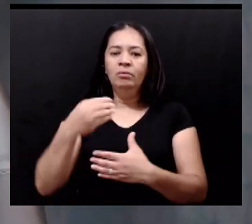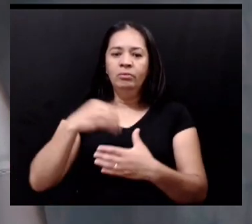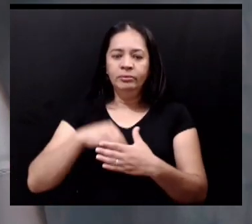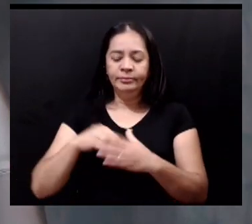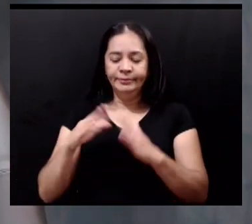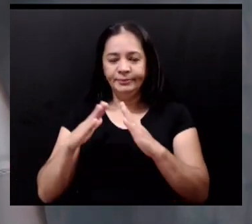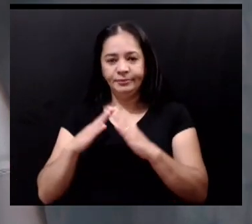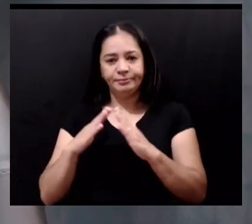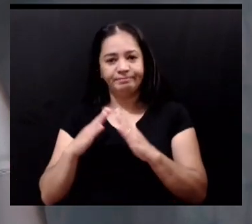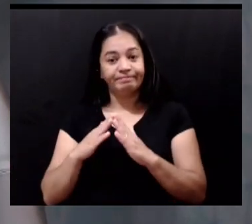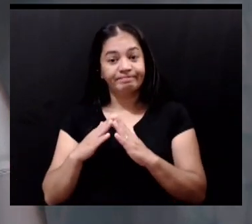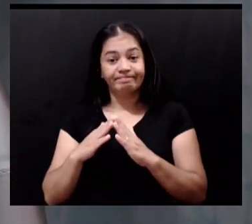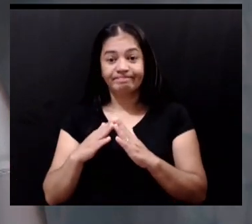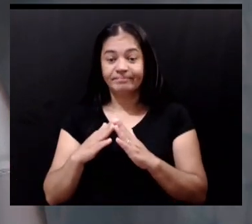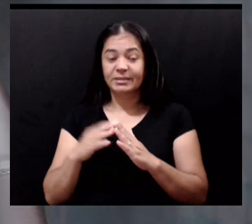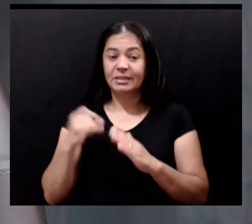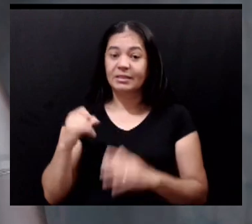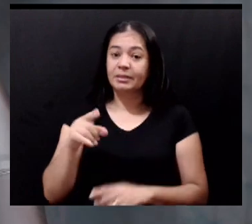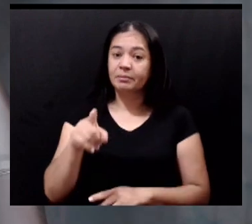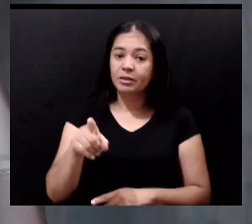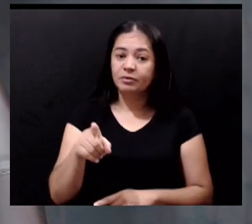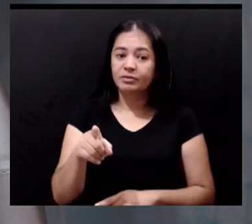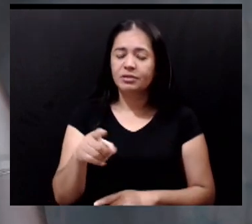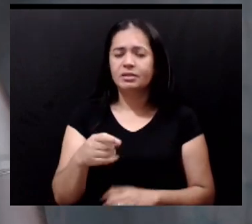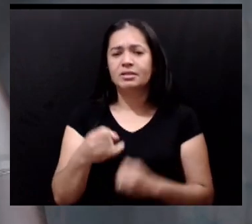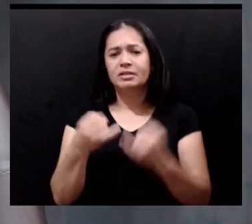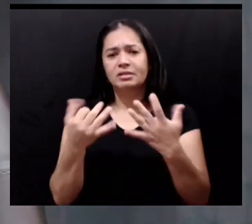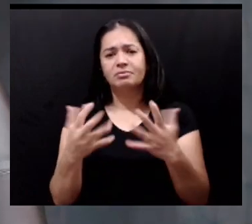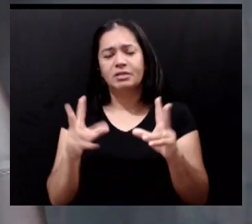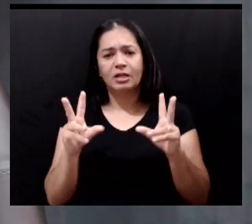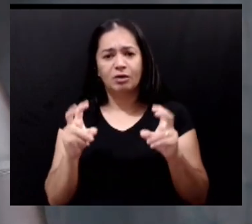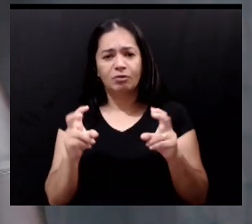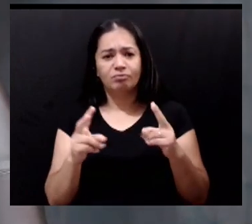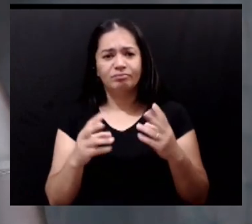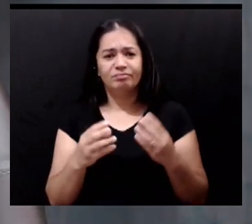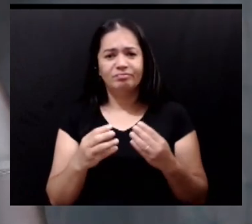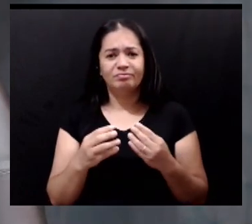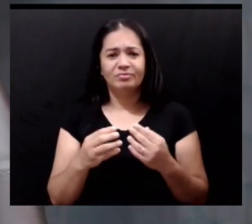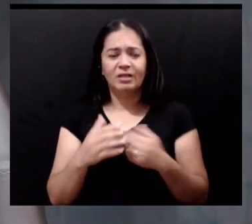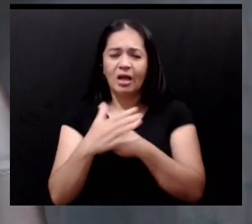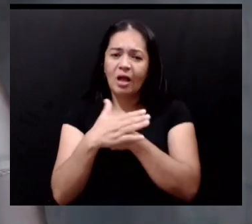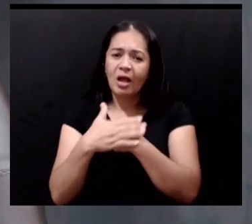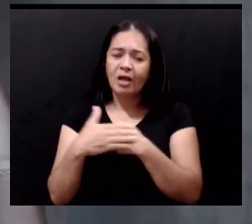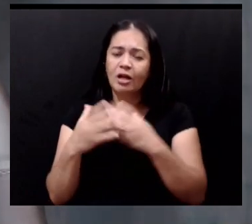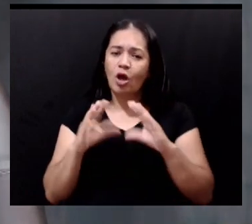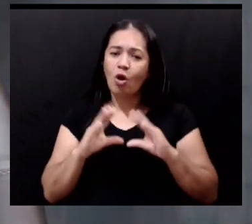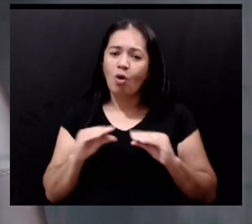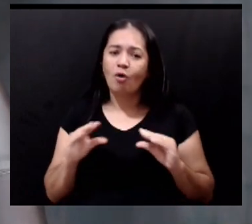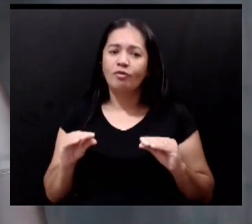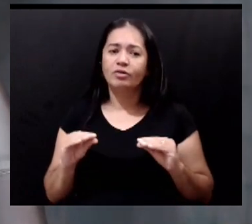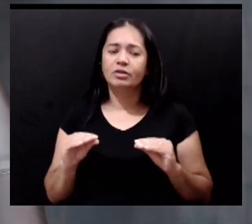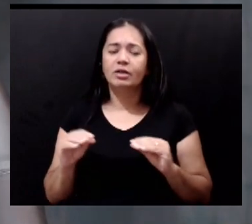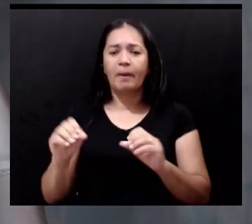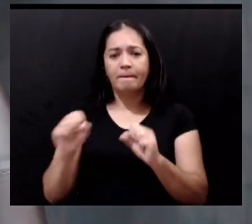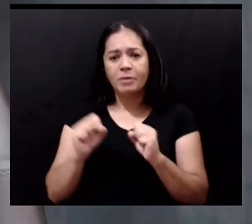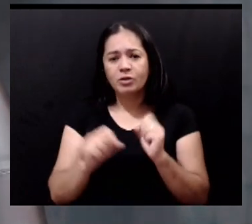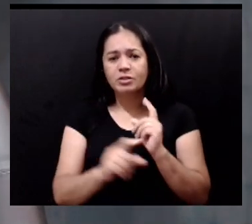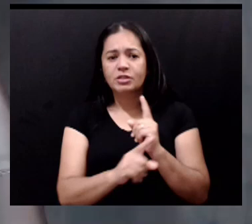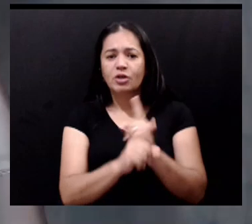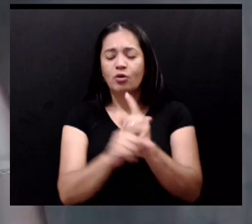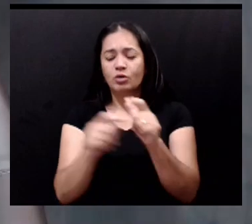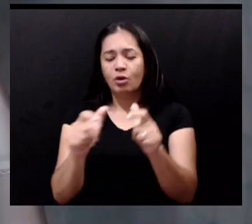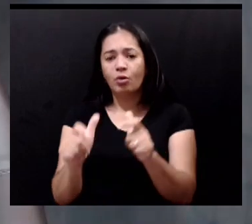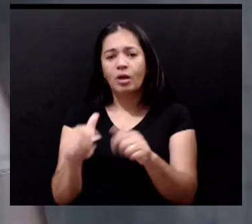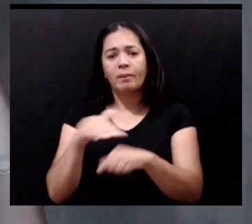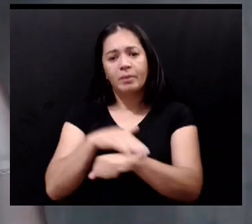para você falar sobre isso é algo que acalenta, que conforta, que você possa encontrar esses espaços. Se para o